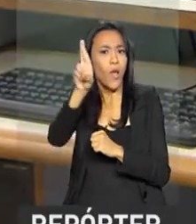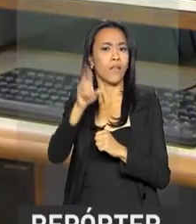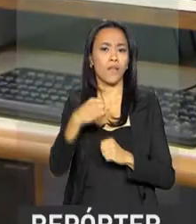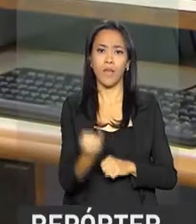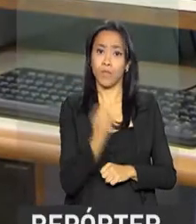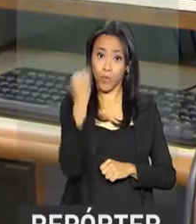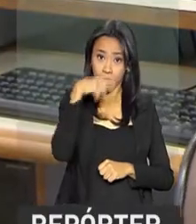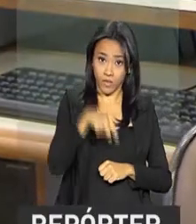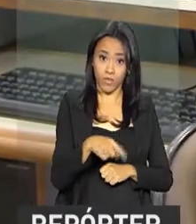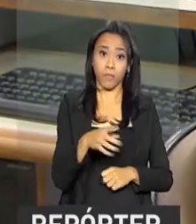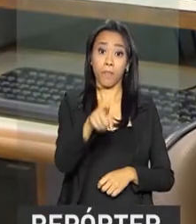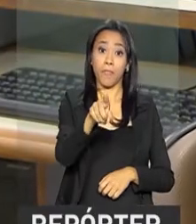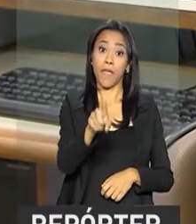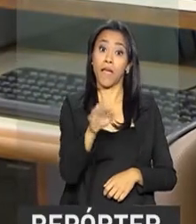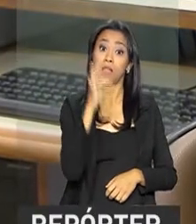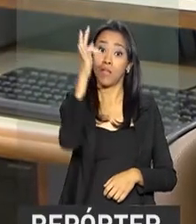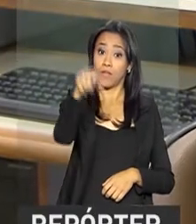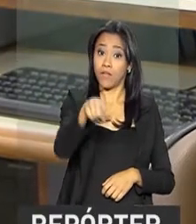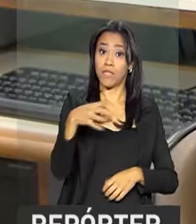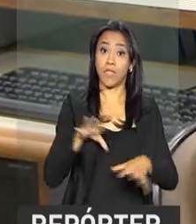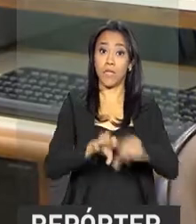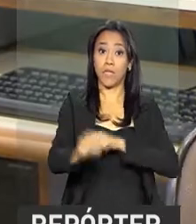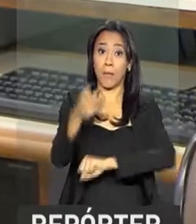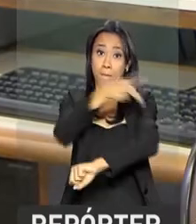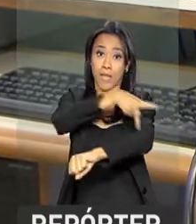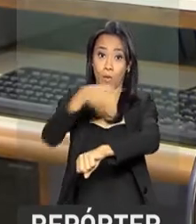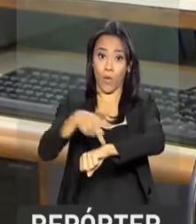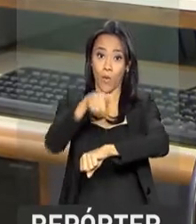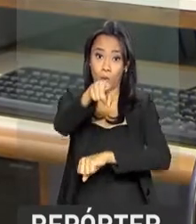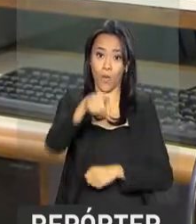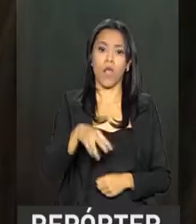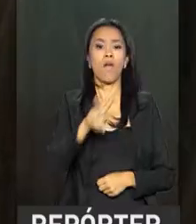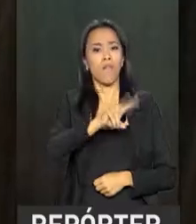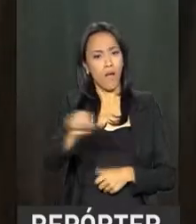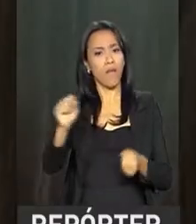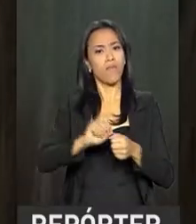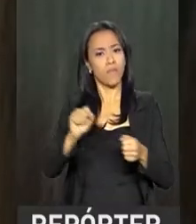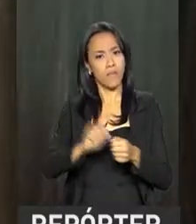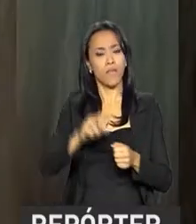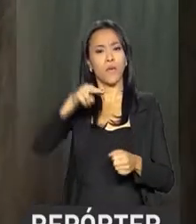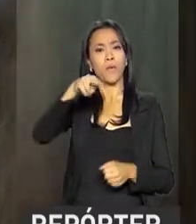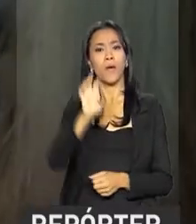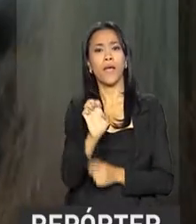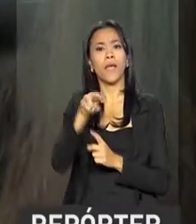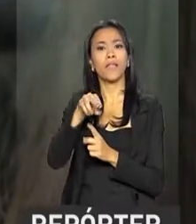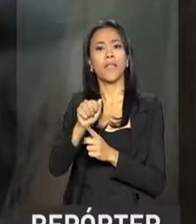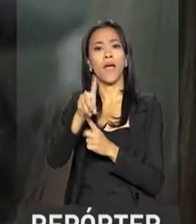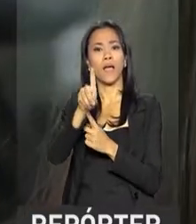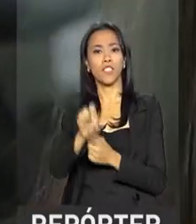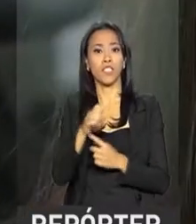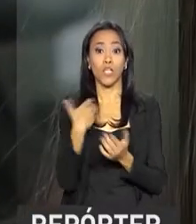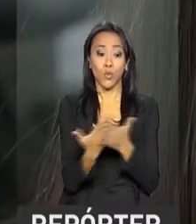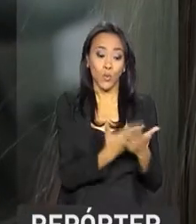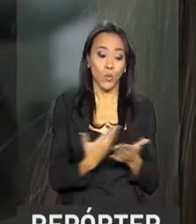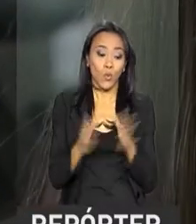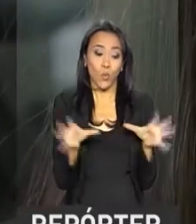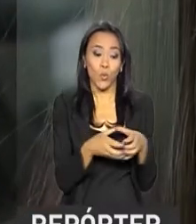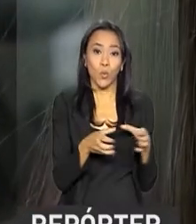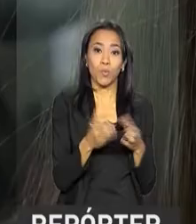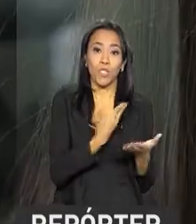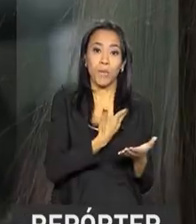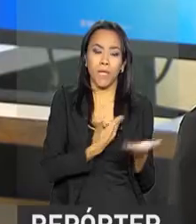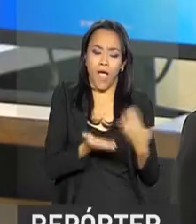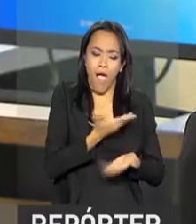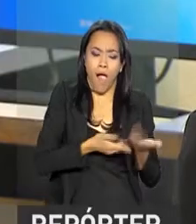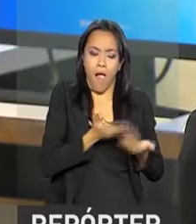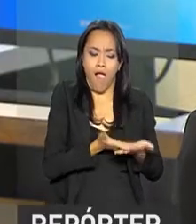alguns meses, a Estefânia vai ser uma pedagoga. Ela também vai fazer o ENAD e está estudando com um grupo de amigas para realizar uma boa